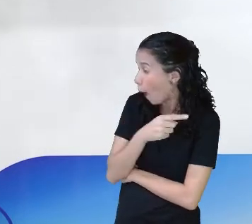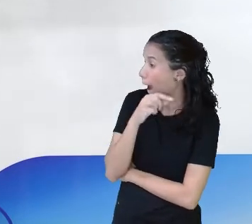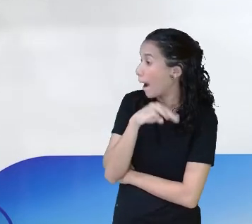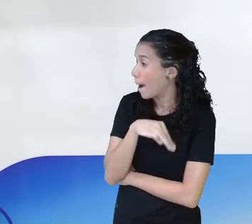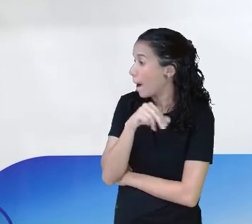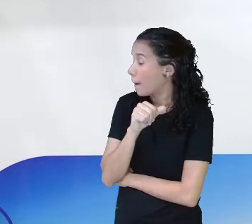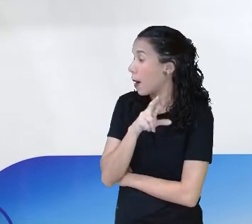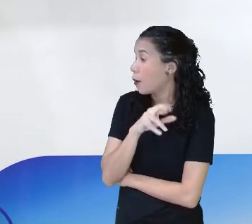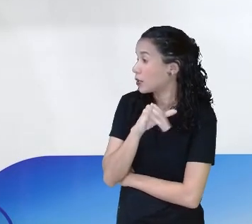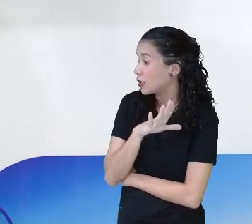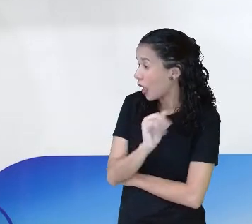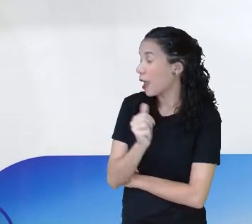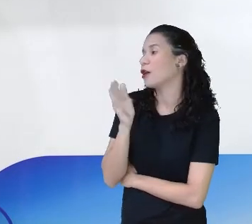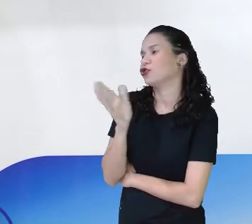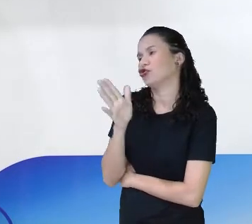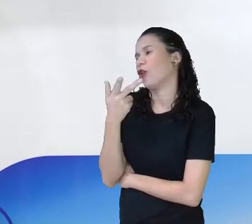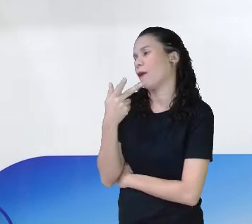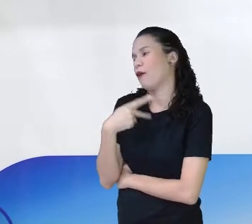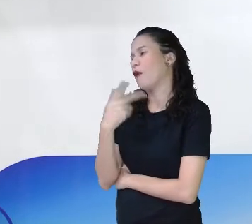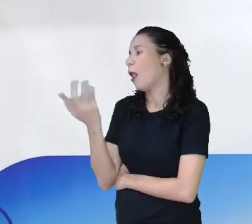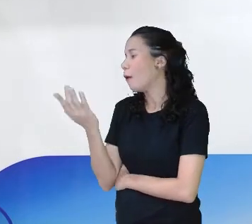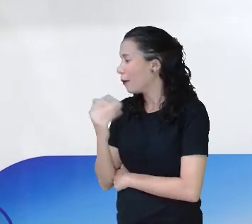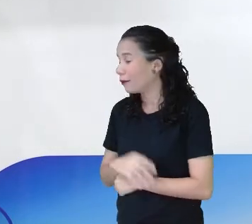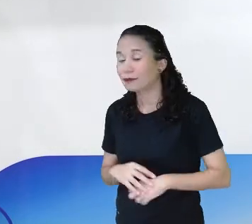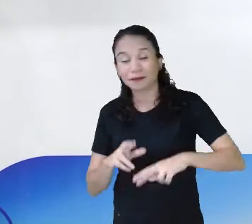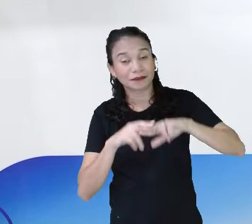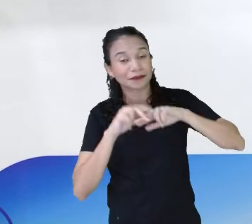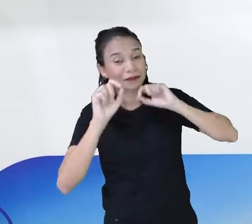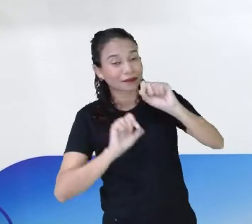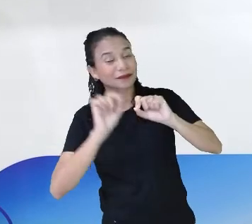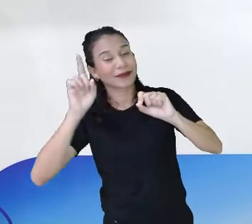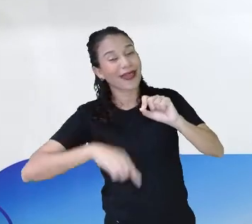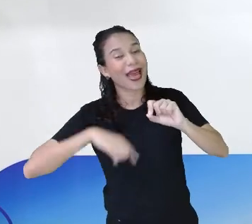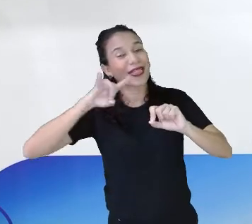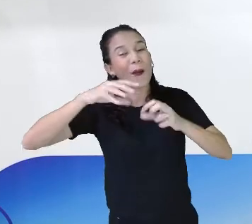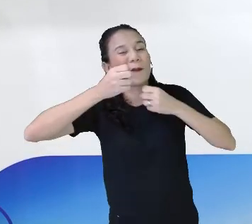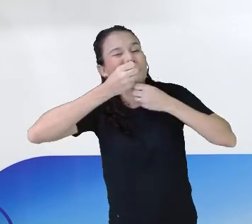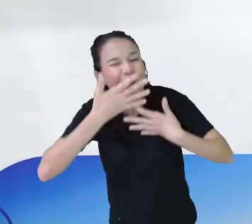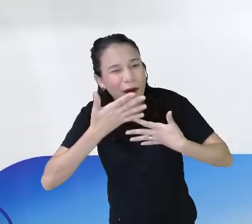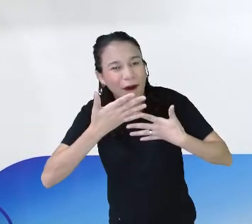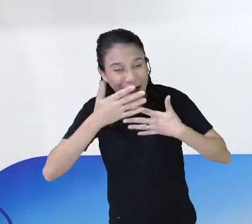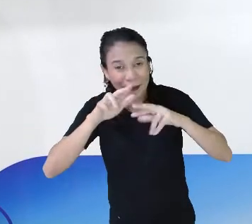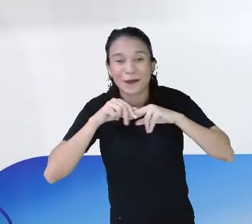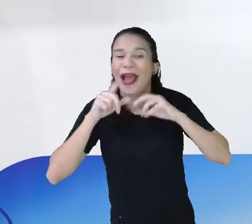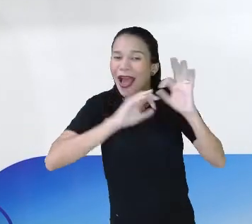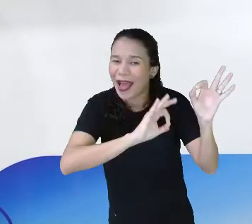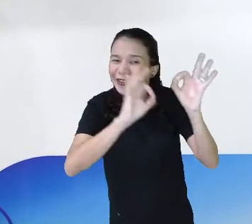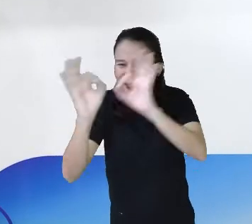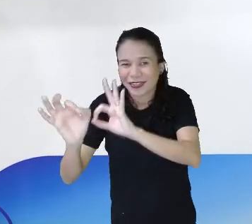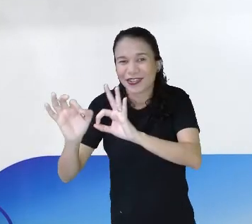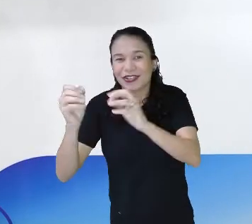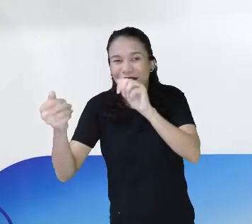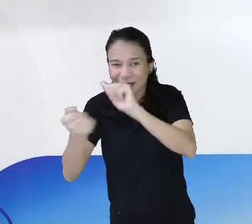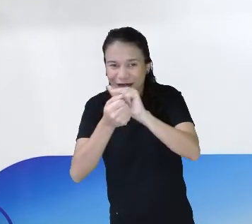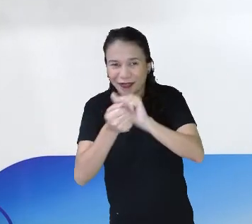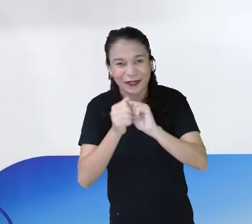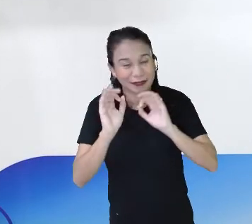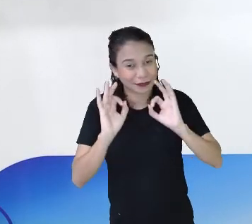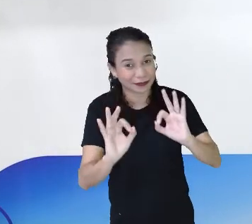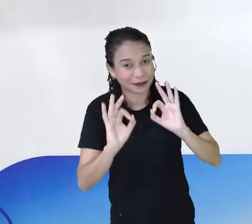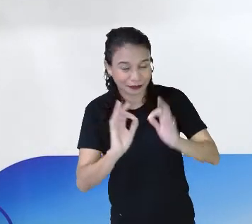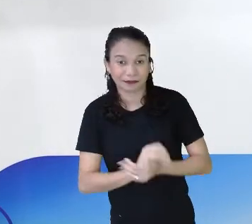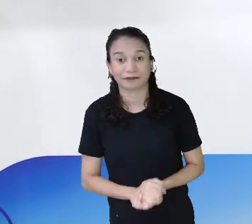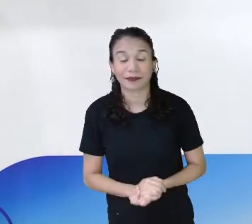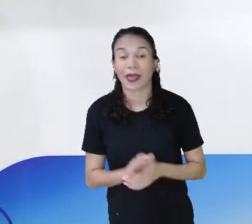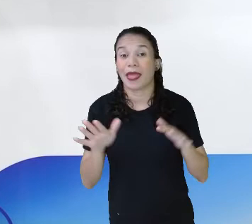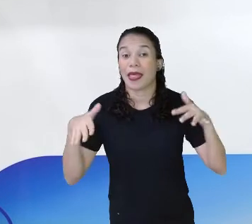na aula digital, ela já falou sobre isso. Então, olha, é só vantagem. Não deixa de assistir, assiste, acompanha as aulas. Tá certo?